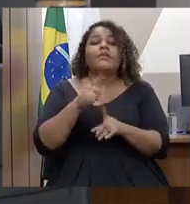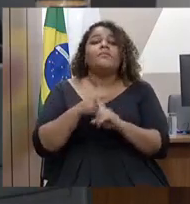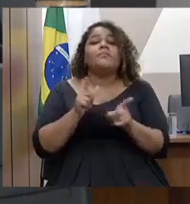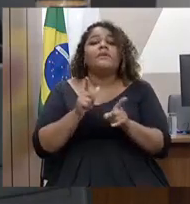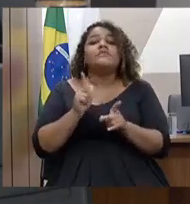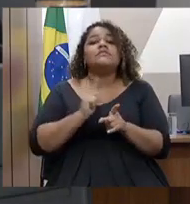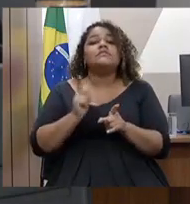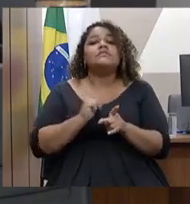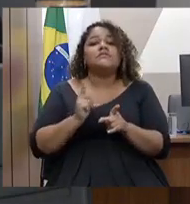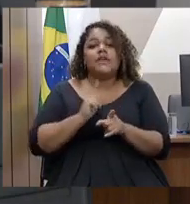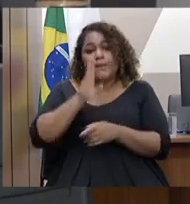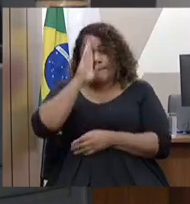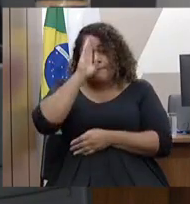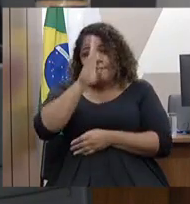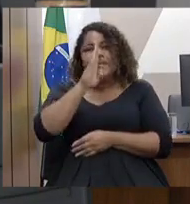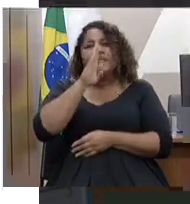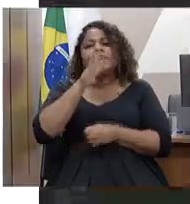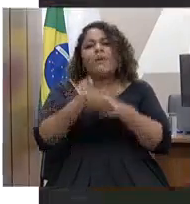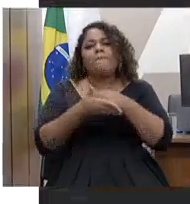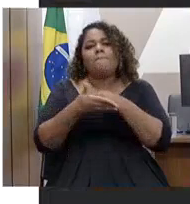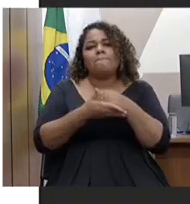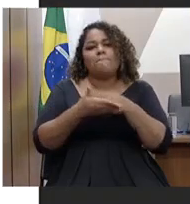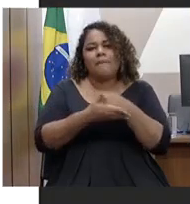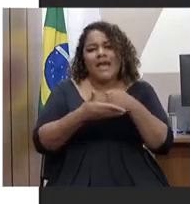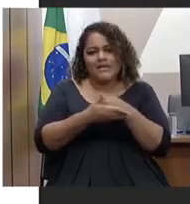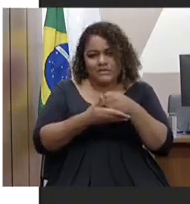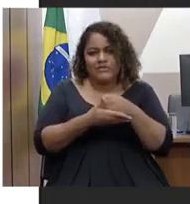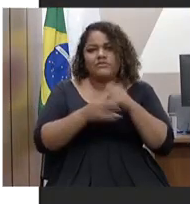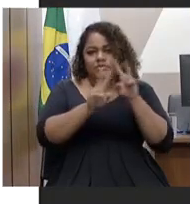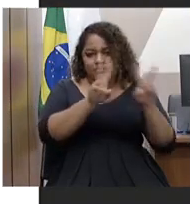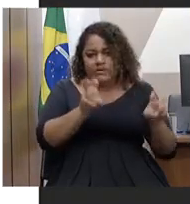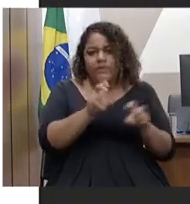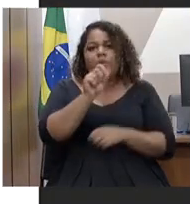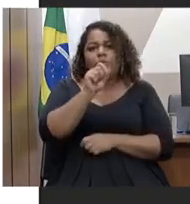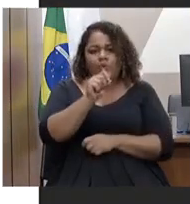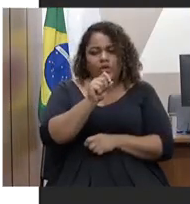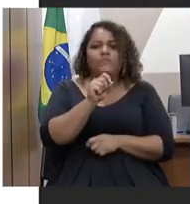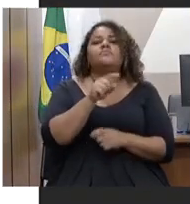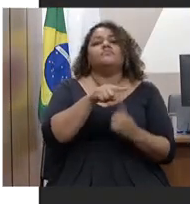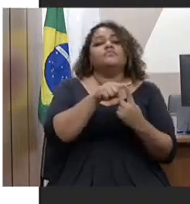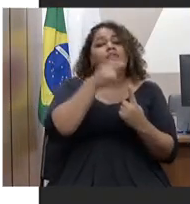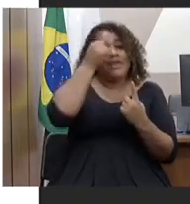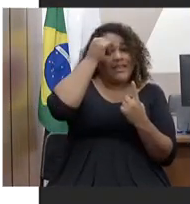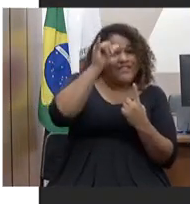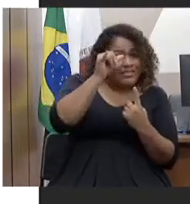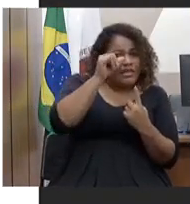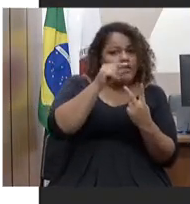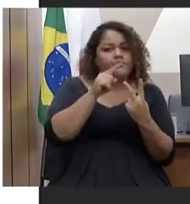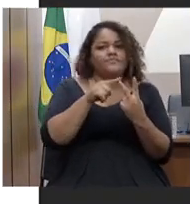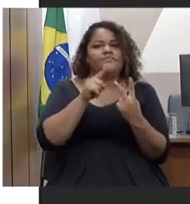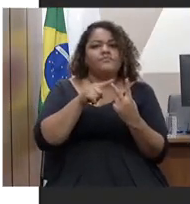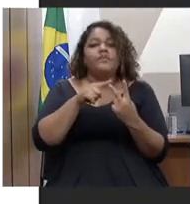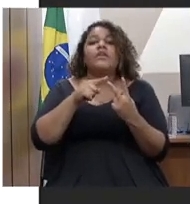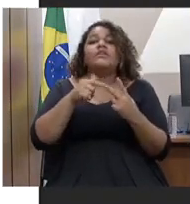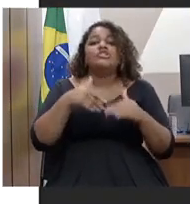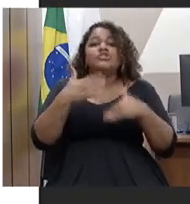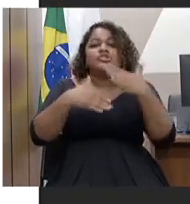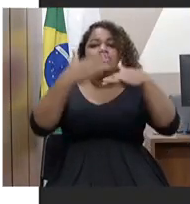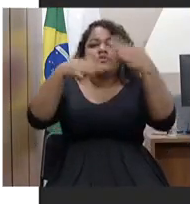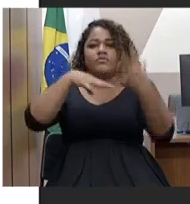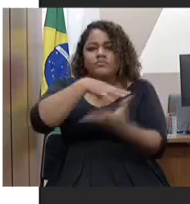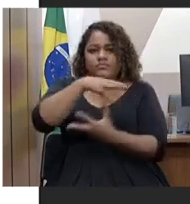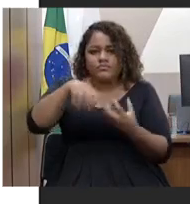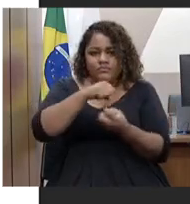a matéria é o princípio da prevenção da precaução o princípio do desenvolvimento sustentável do poluidor pagador